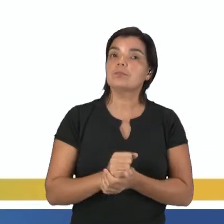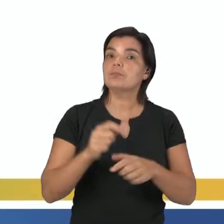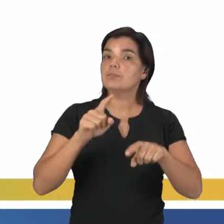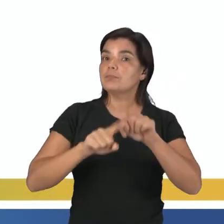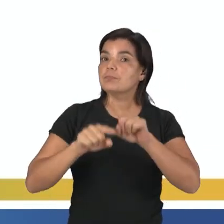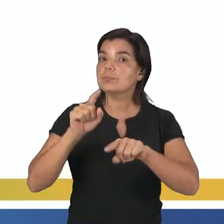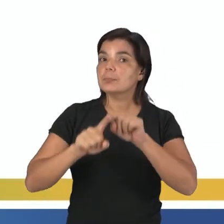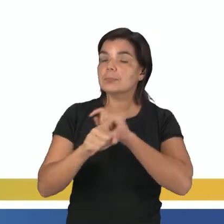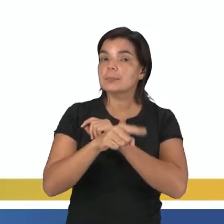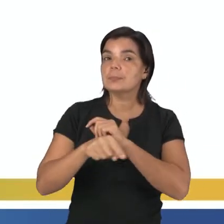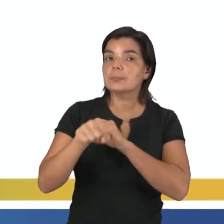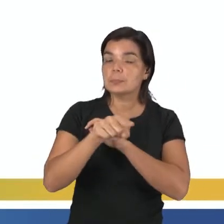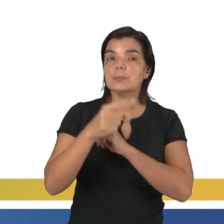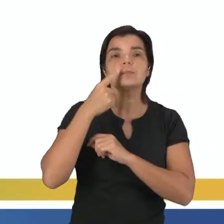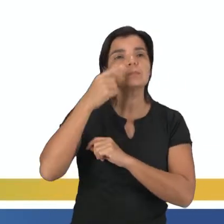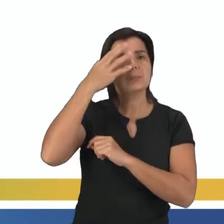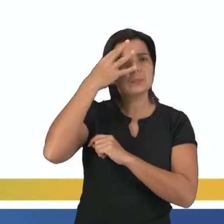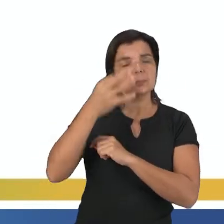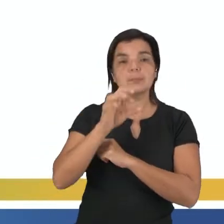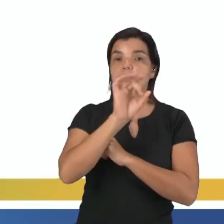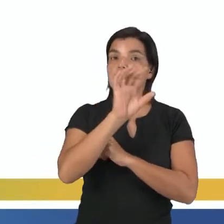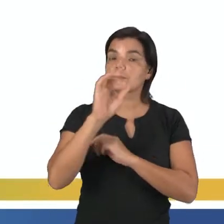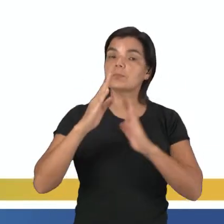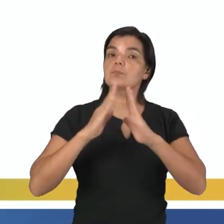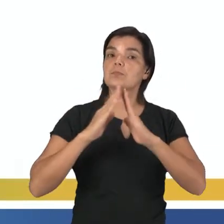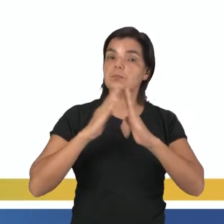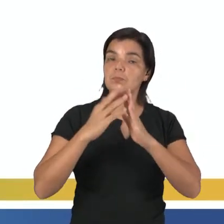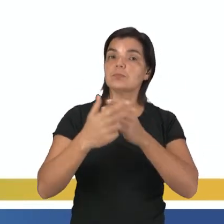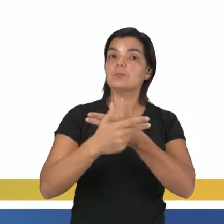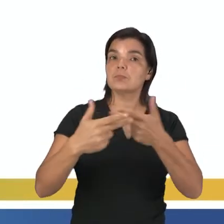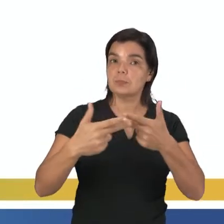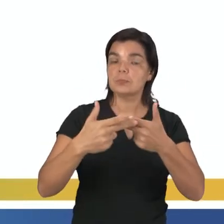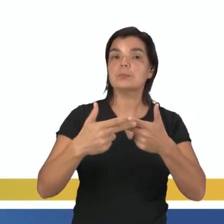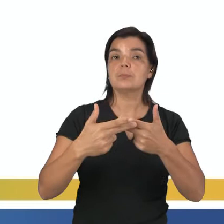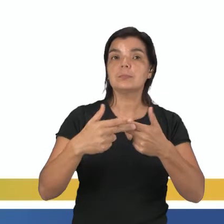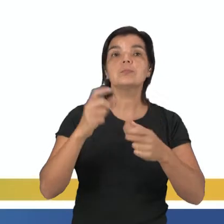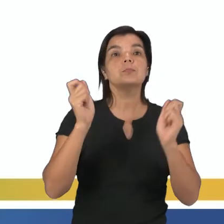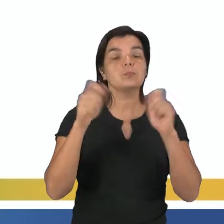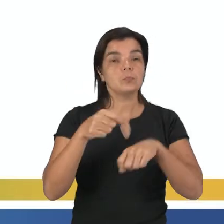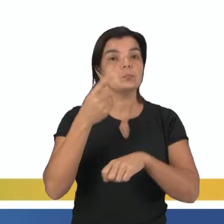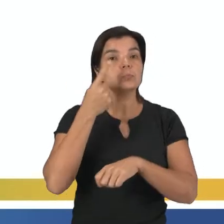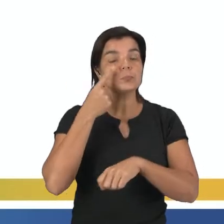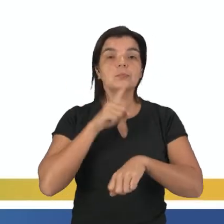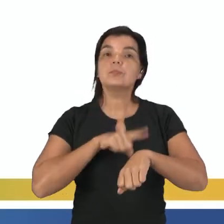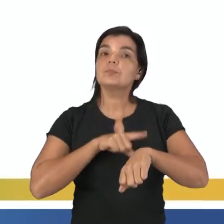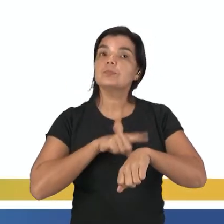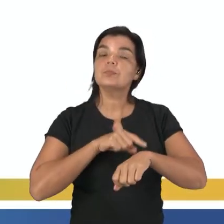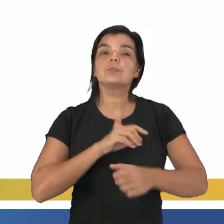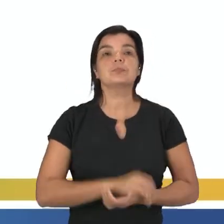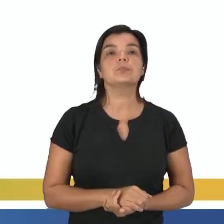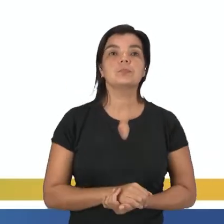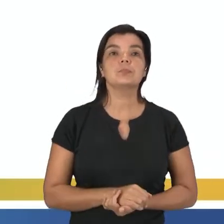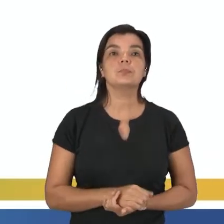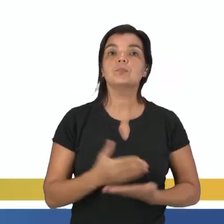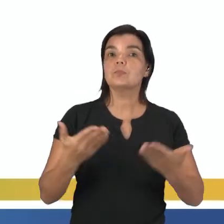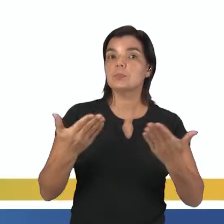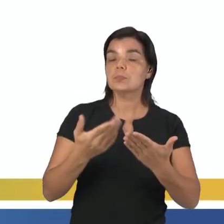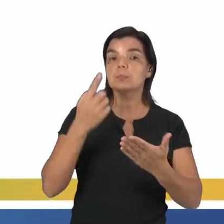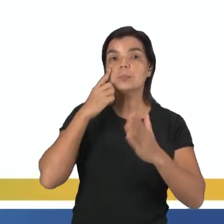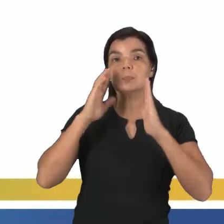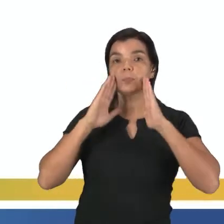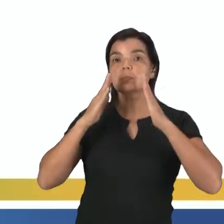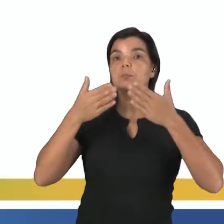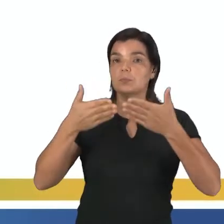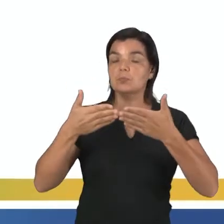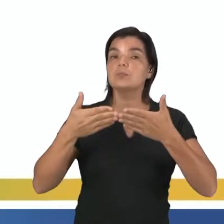aparelhos. Então, eu tenho certeza que cada um de casa tem um objeto aí que você pode medir o tempo. Então, hoje a gente vai